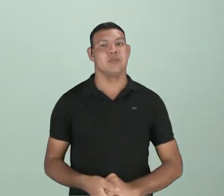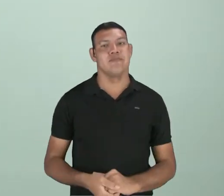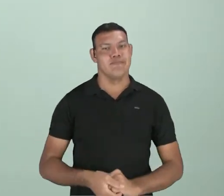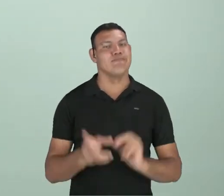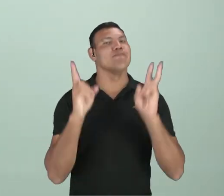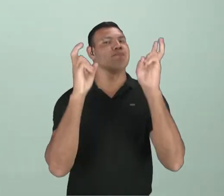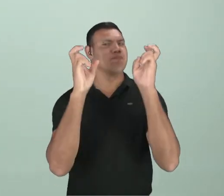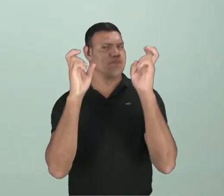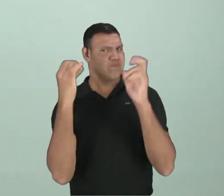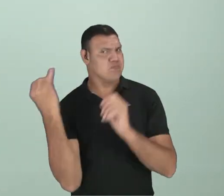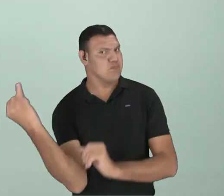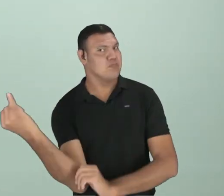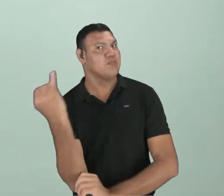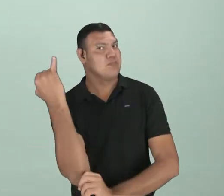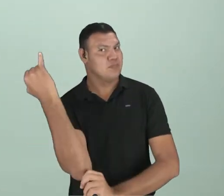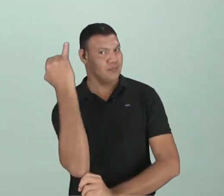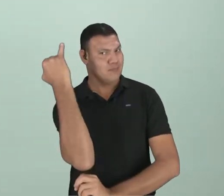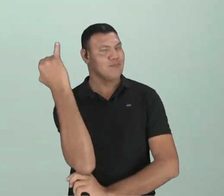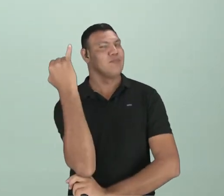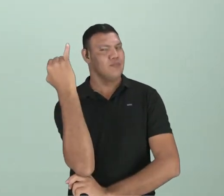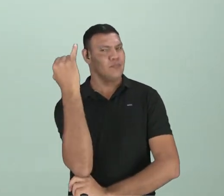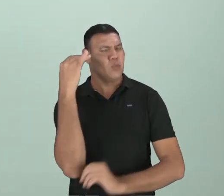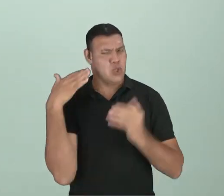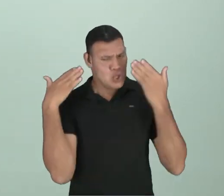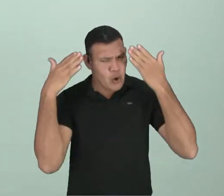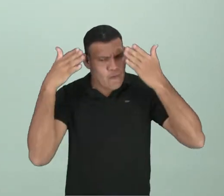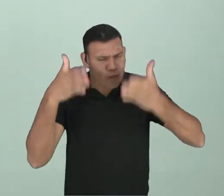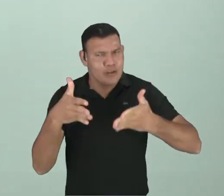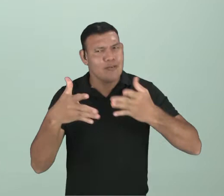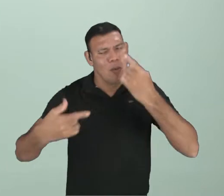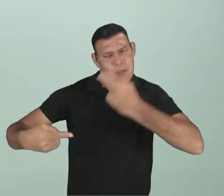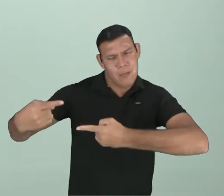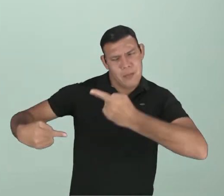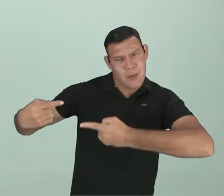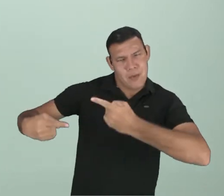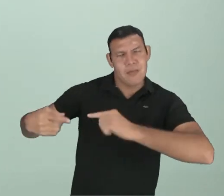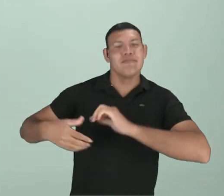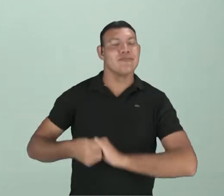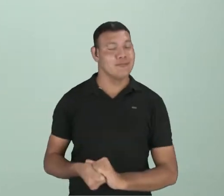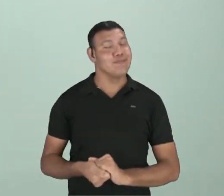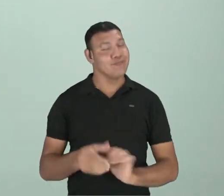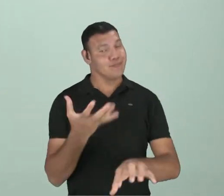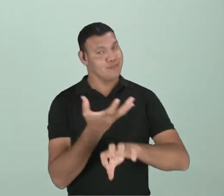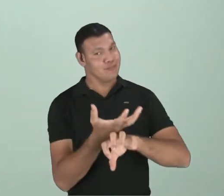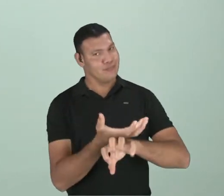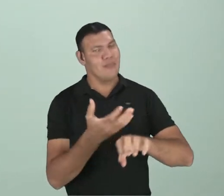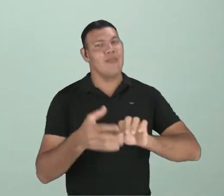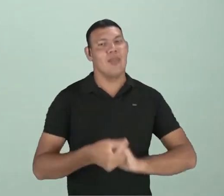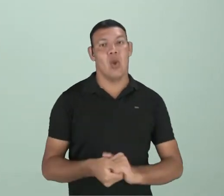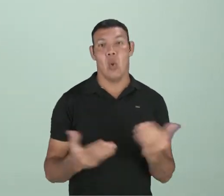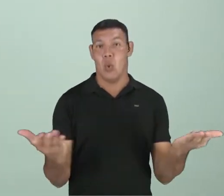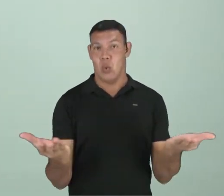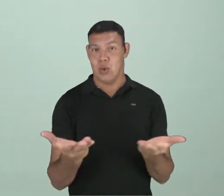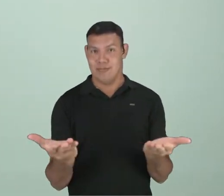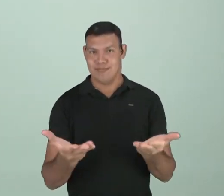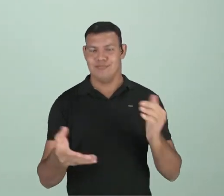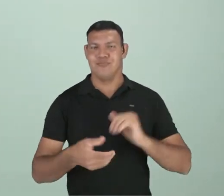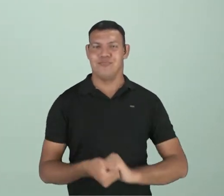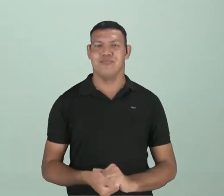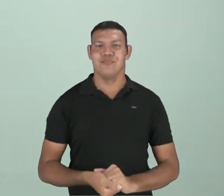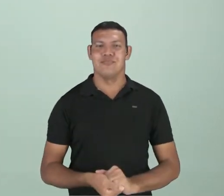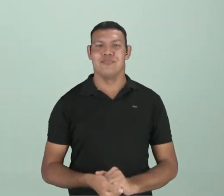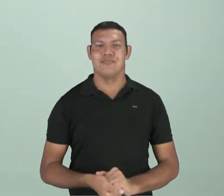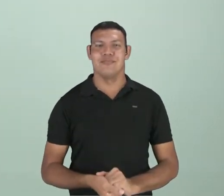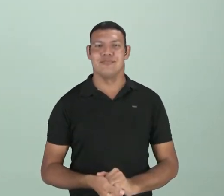aí que são importantes para a gente continuar aí discutindo, então, essa disciplina, ok? Pessoal, então hoje, já